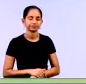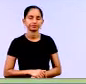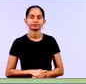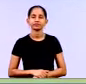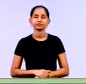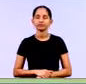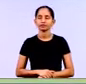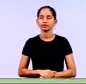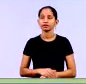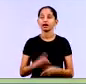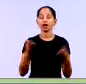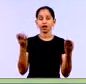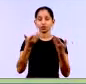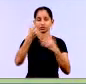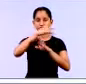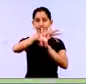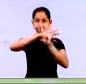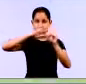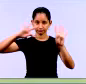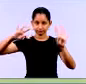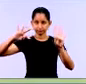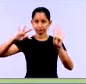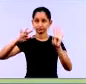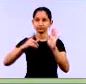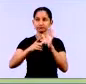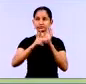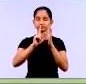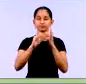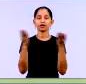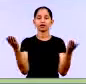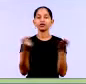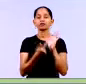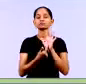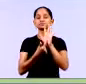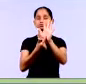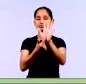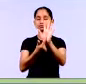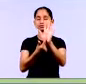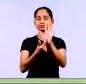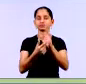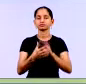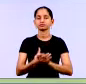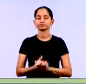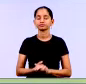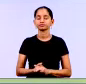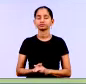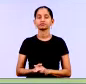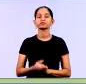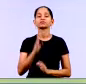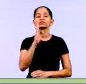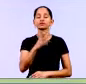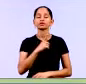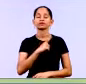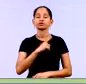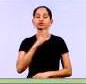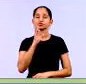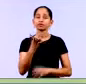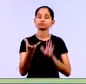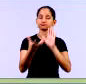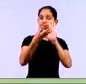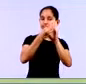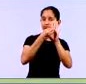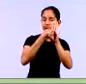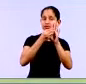produto, na nossa tabela aqui. Adiantando aqui, então eu tenho aqui, ó, os